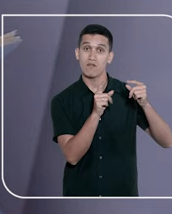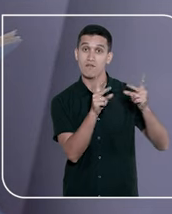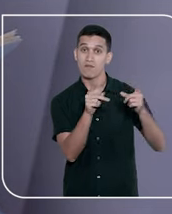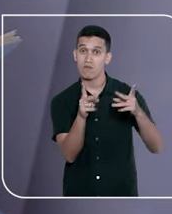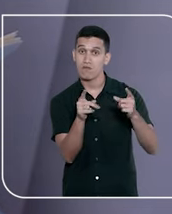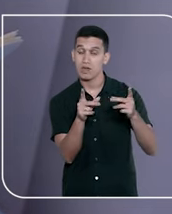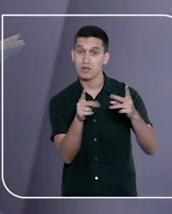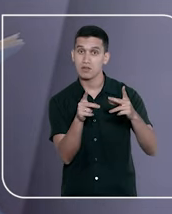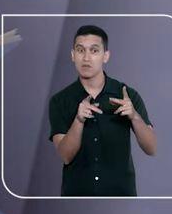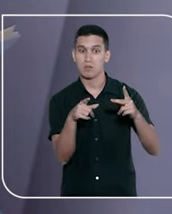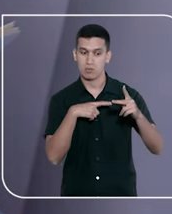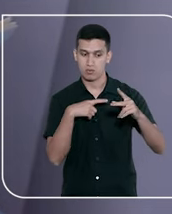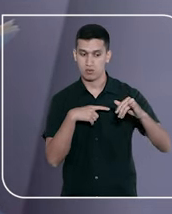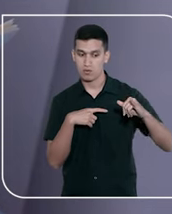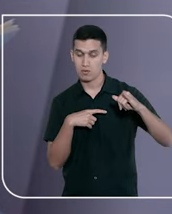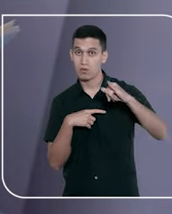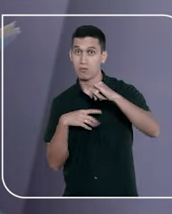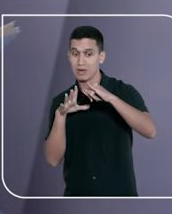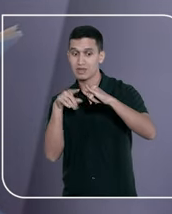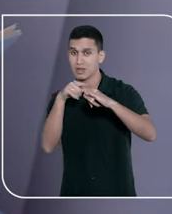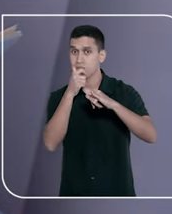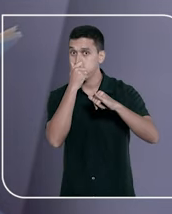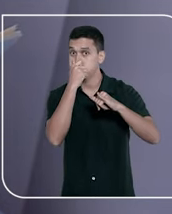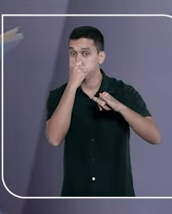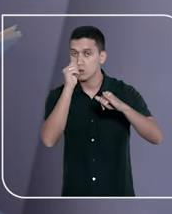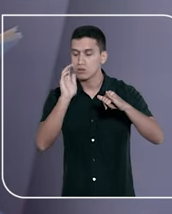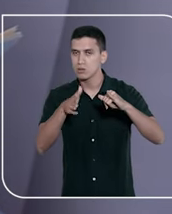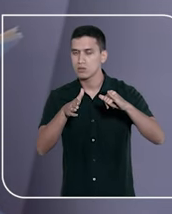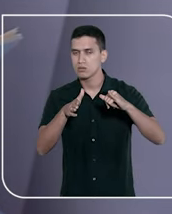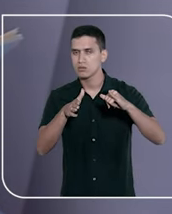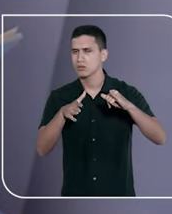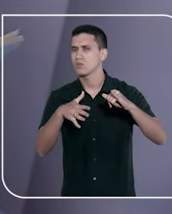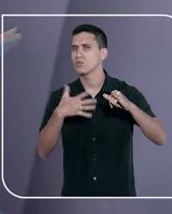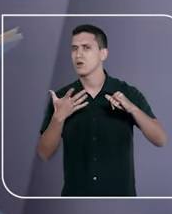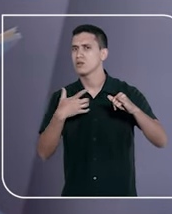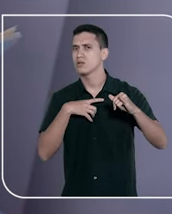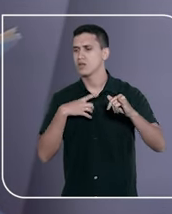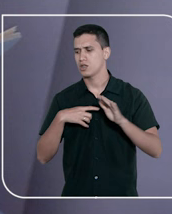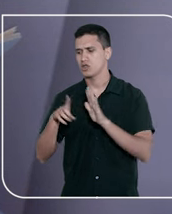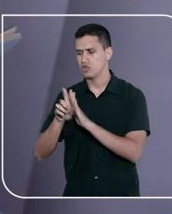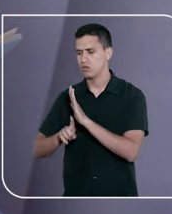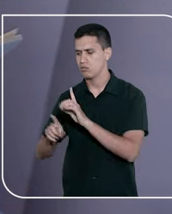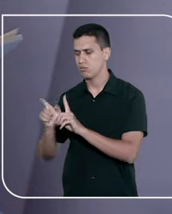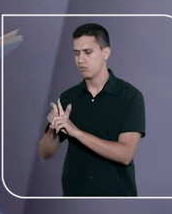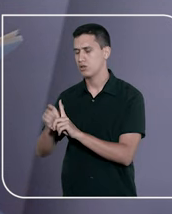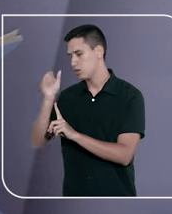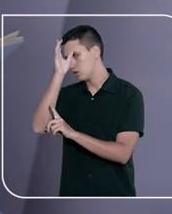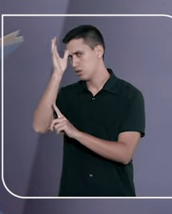realmente disponíveis na aeronave. Quais seriam, em suma, os direitos do consumidor?